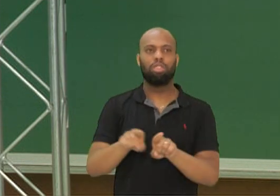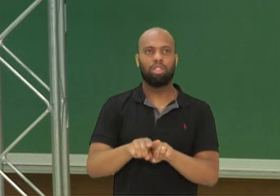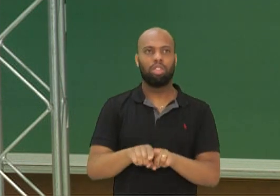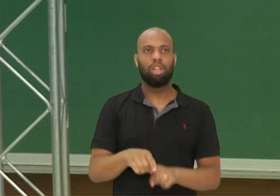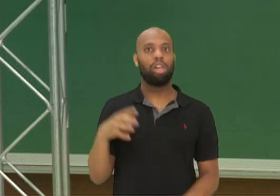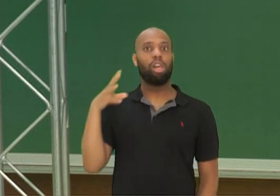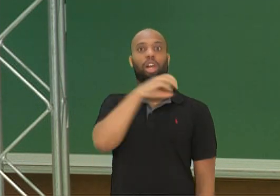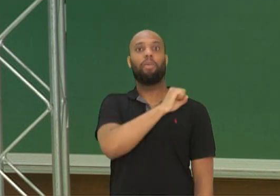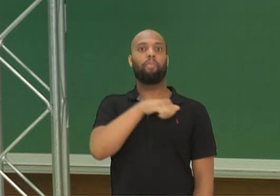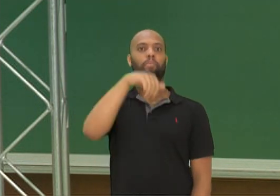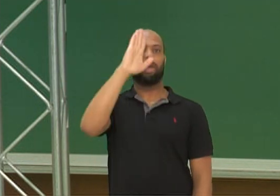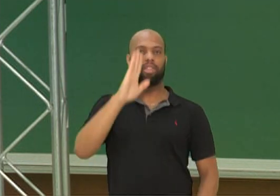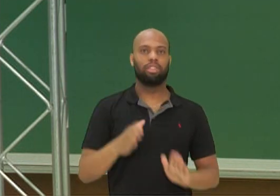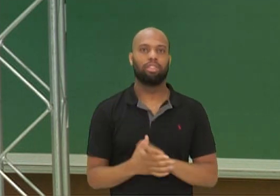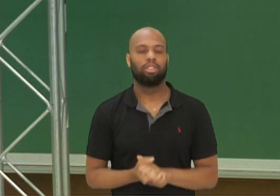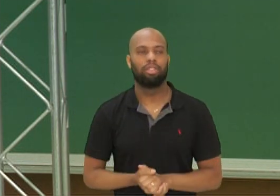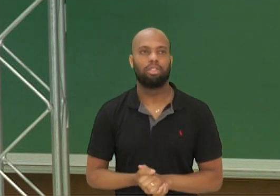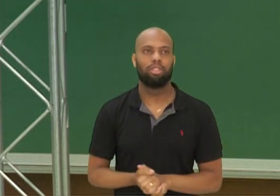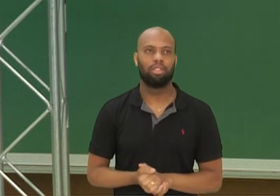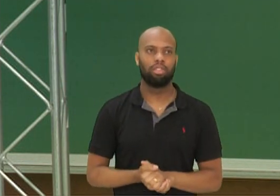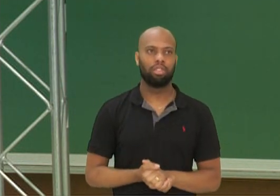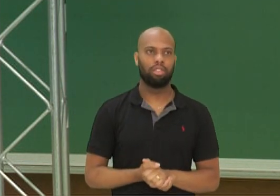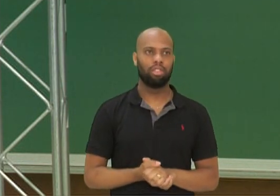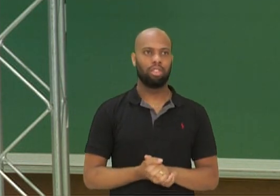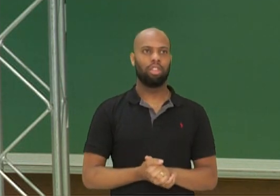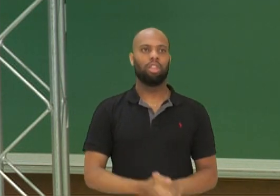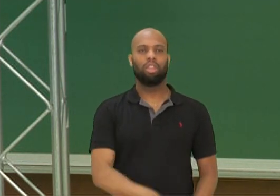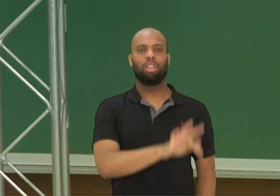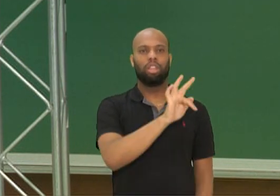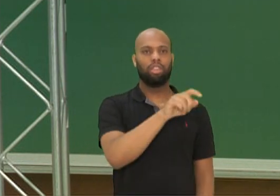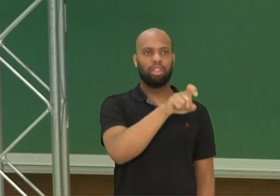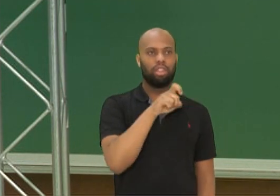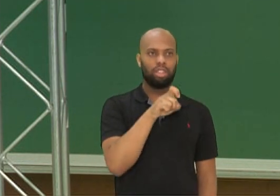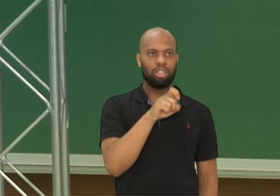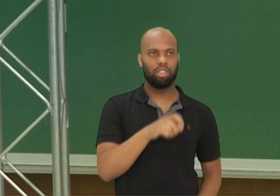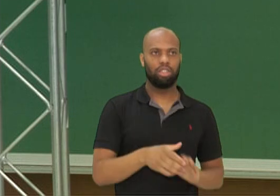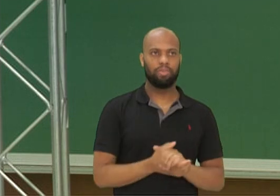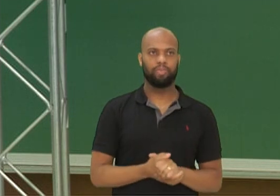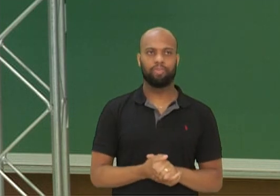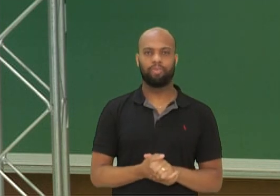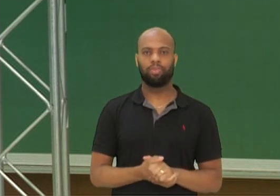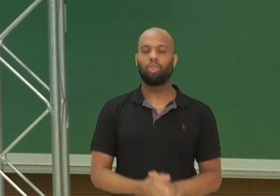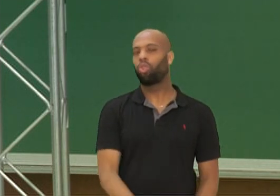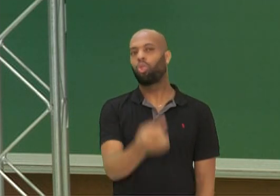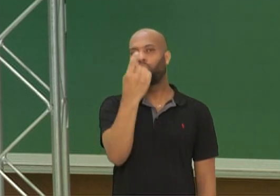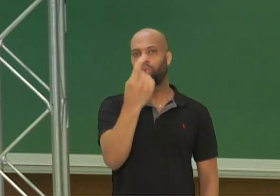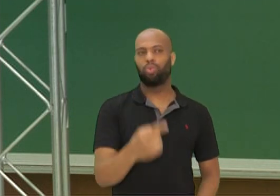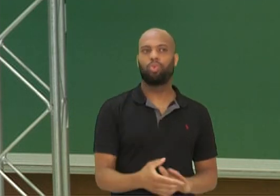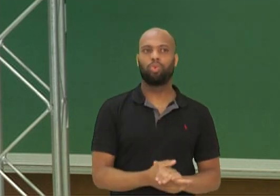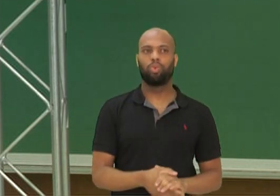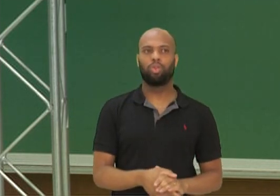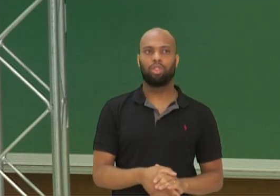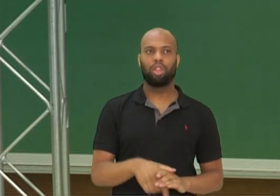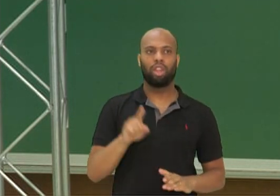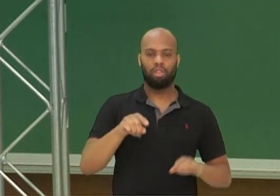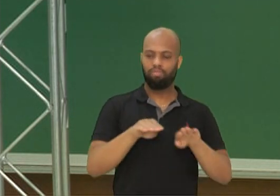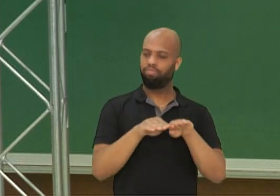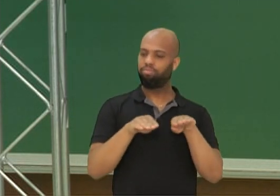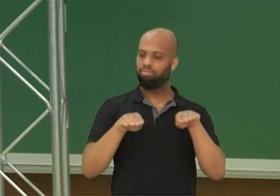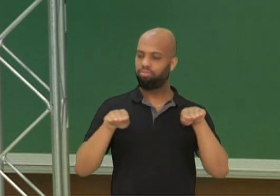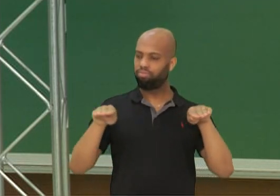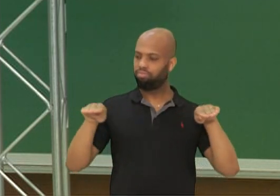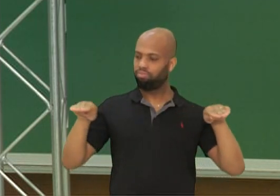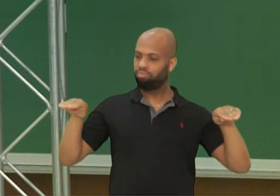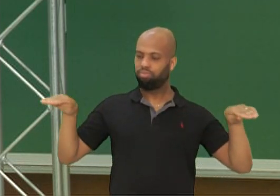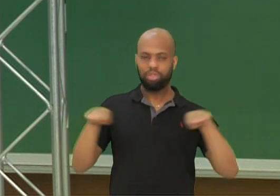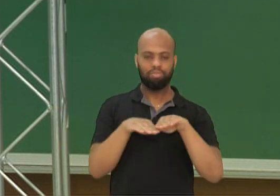um pouco mais rápido, né? E aqui, f de x, a quarta função, 1, uma constante, tá vendo?